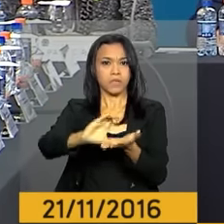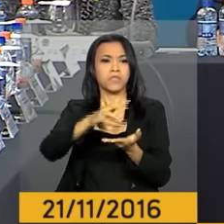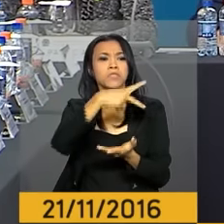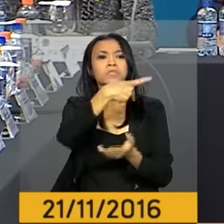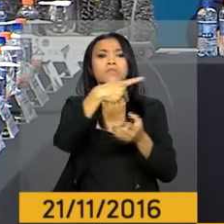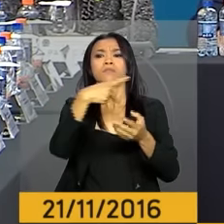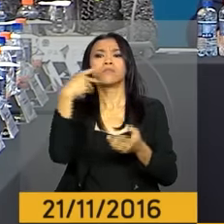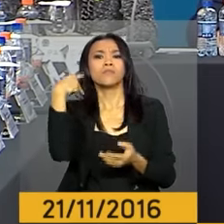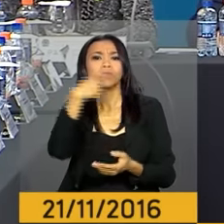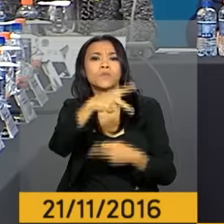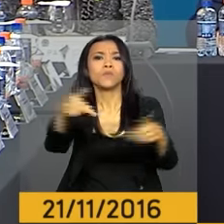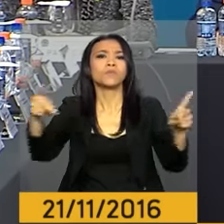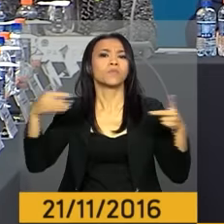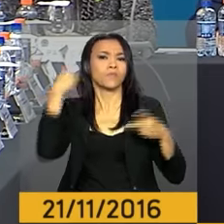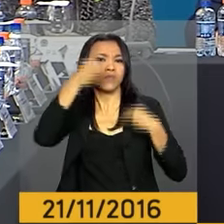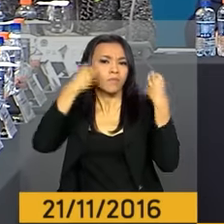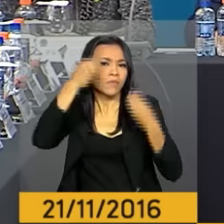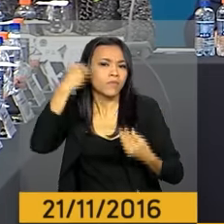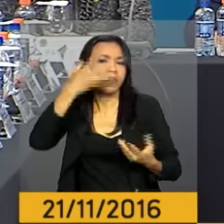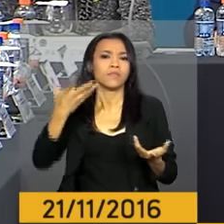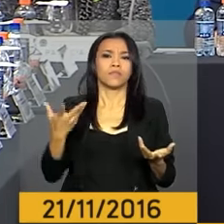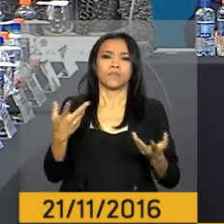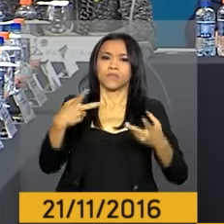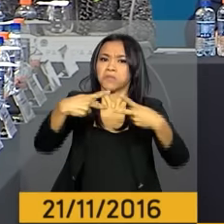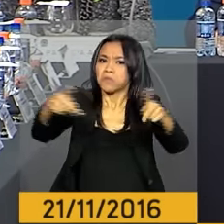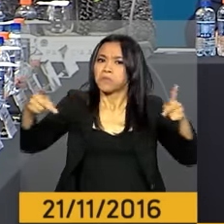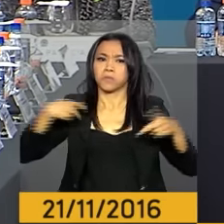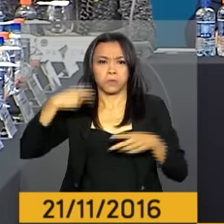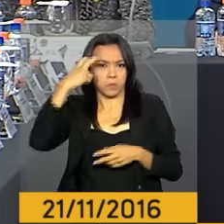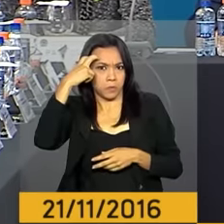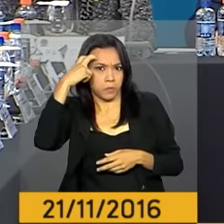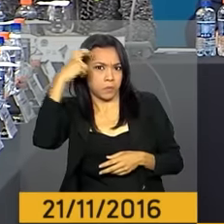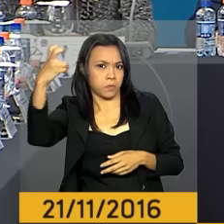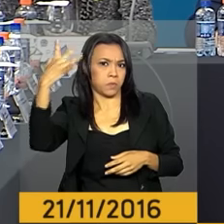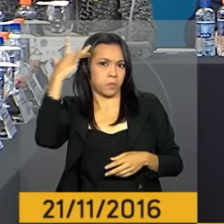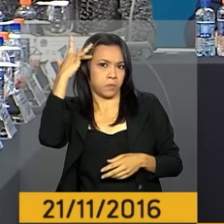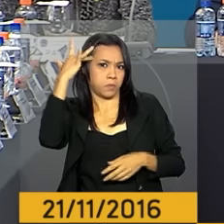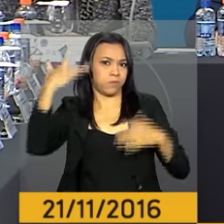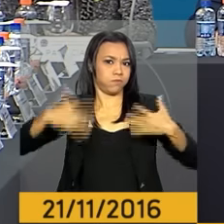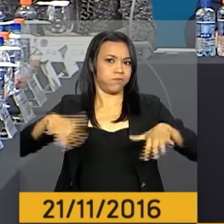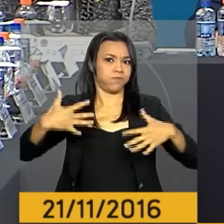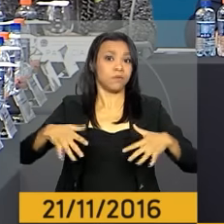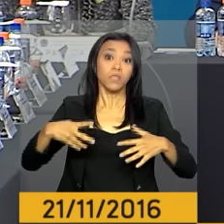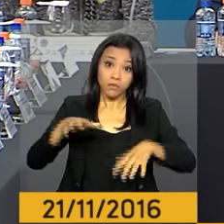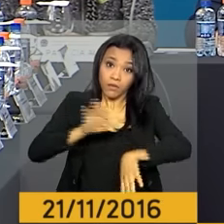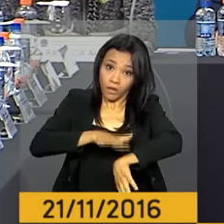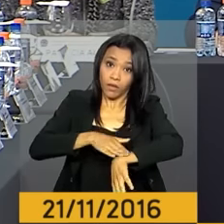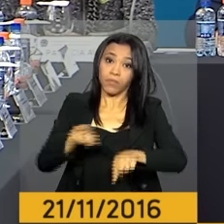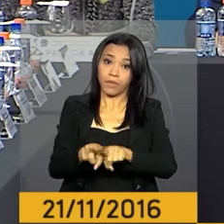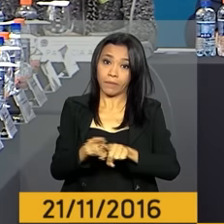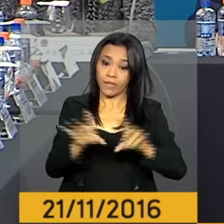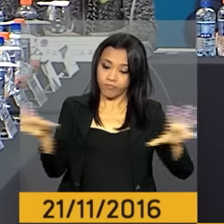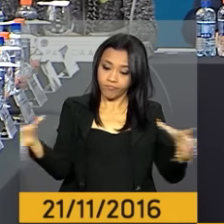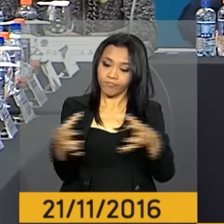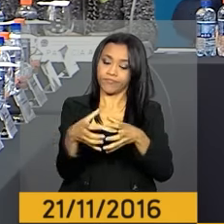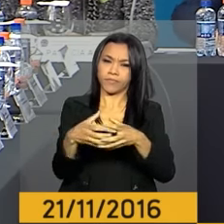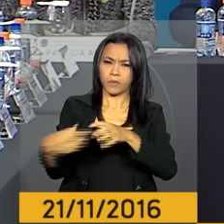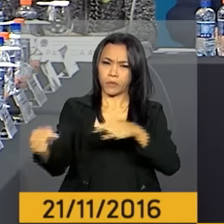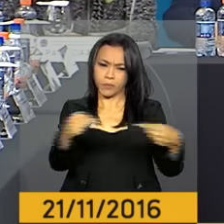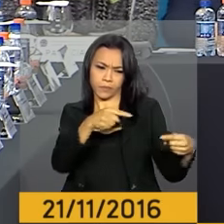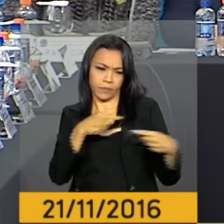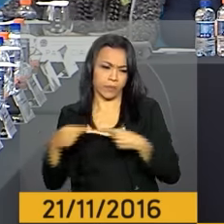experiência, sua energia intelectual e, naturalmente, o seu tempo. Sei